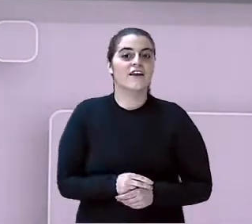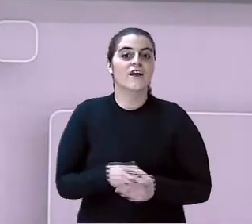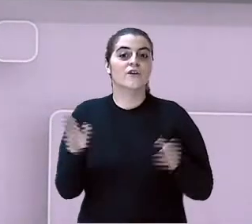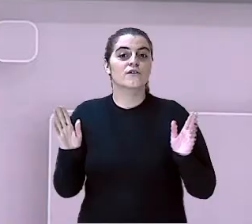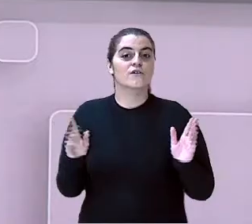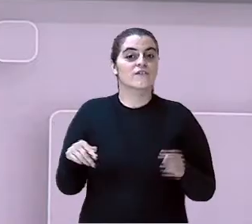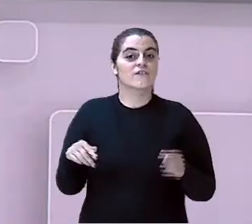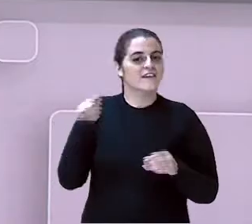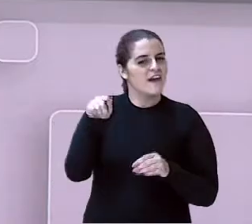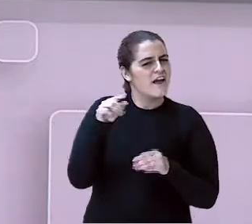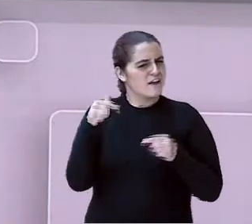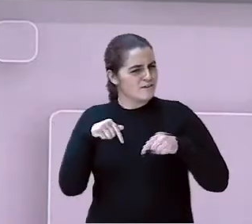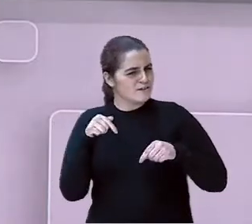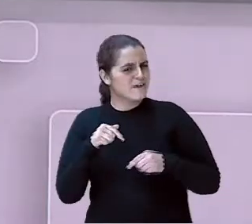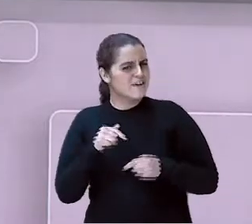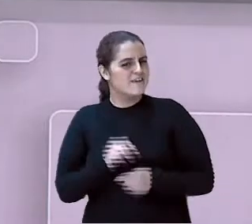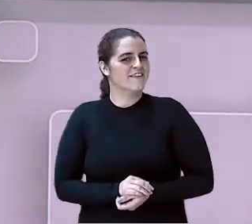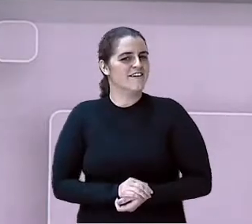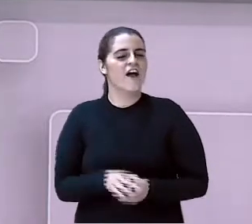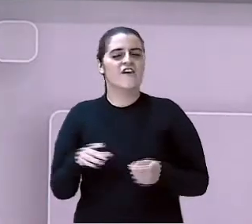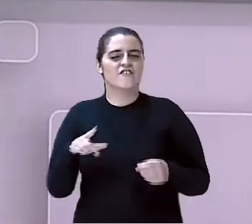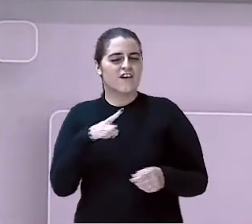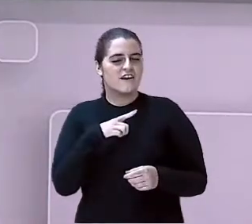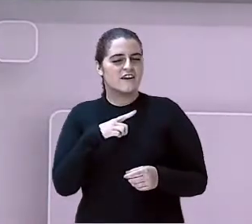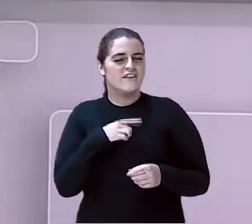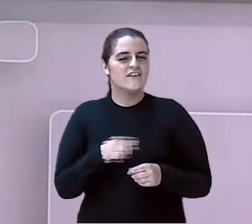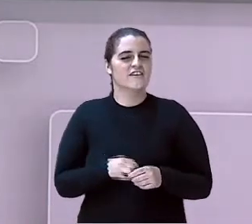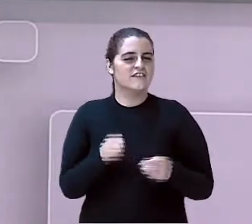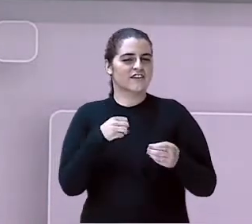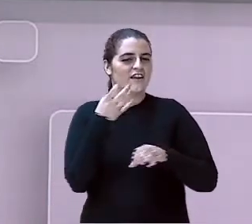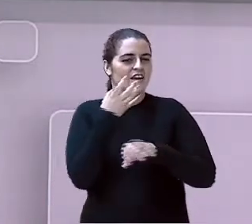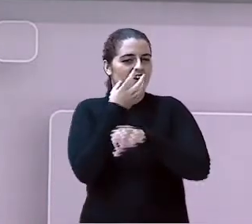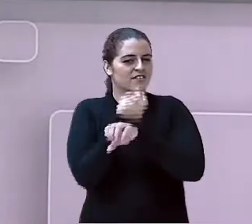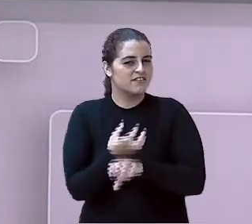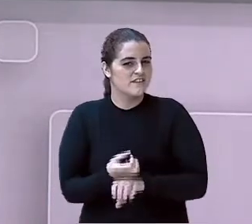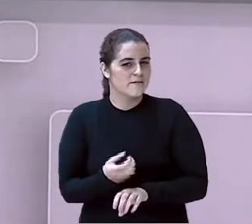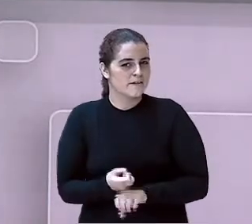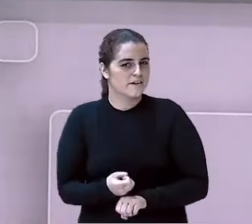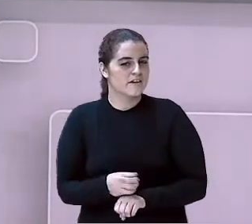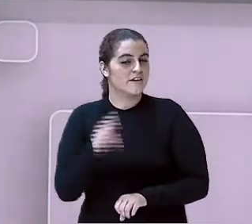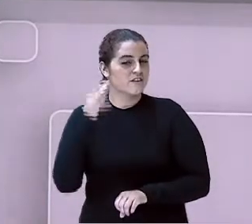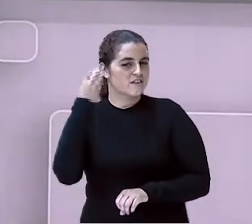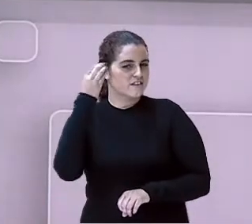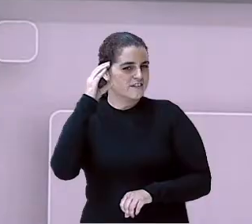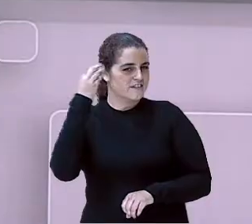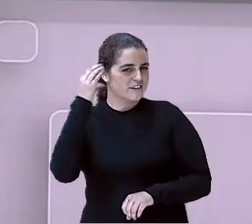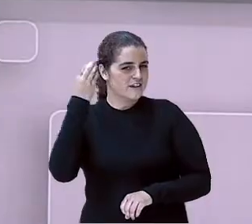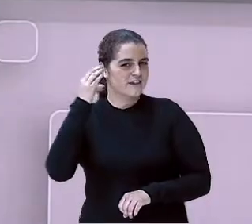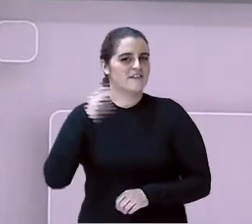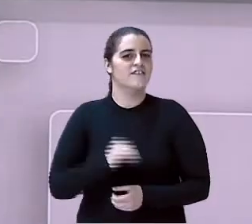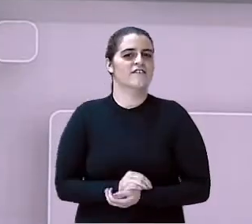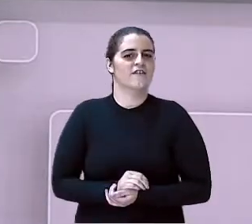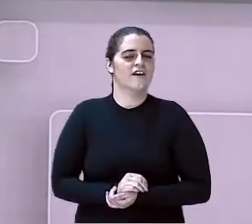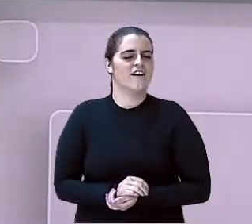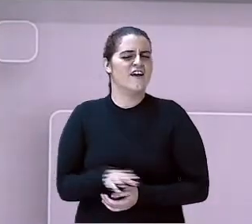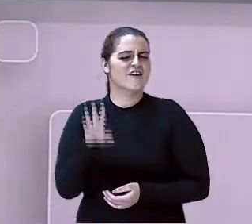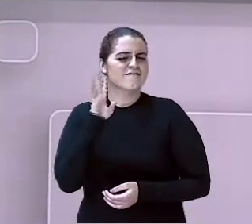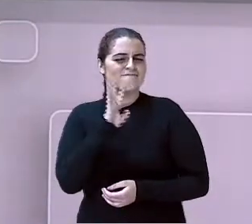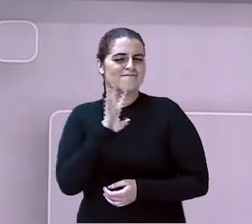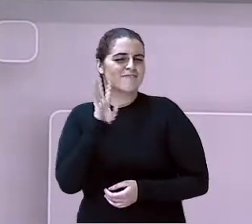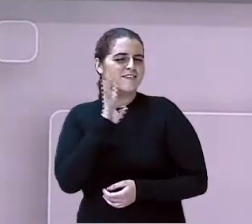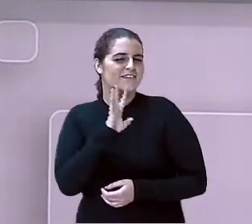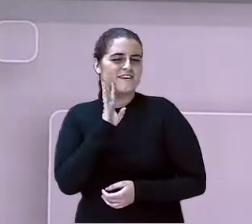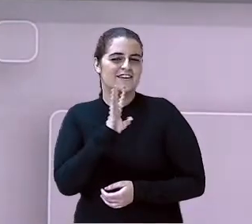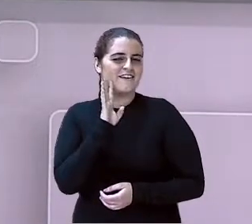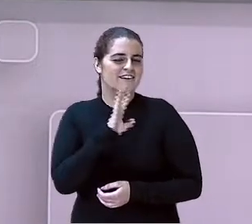estou aqui. E hoje a gente vai ter mais uma aula do componente curricular de ciências. Ai, que